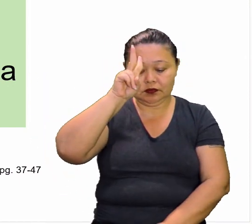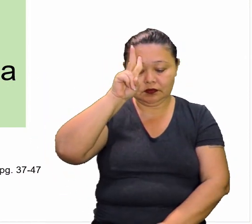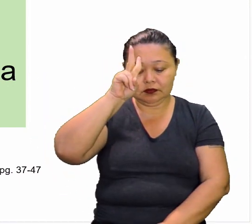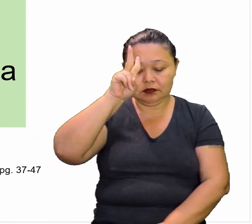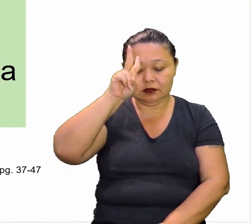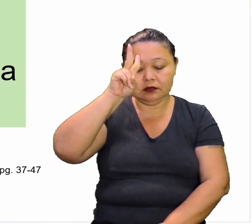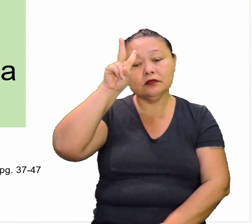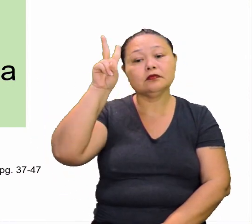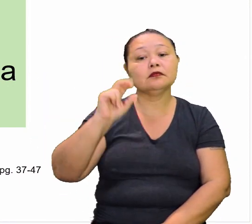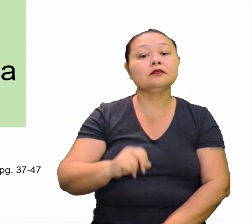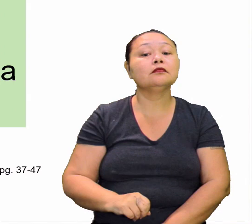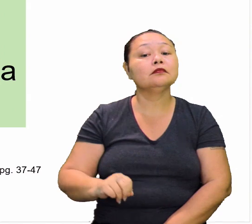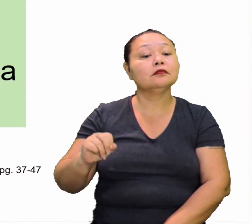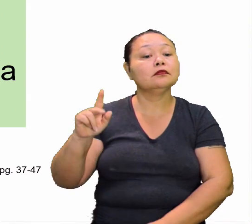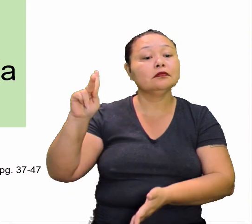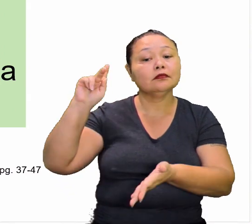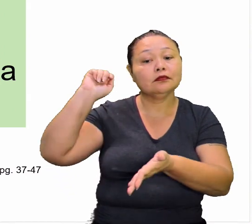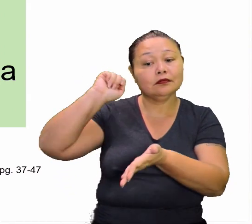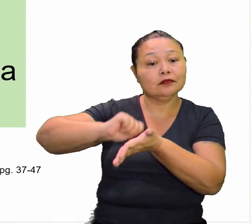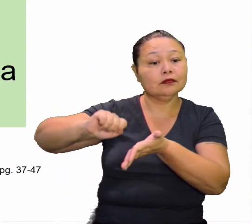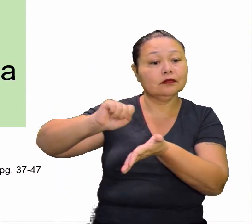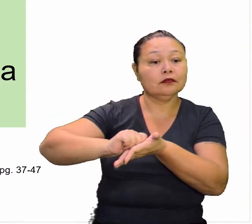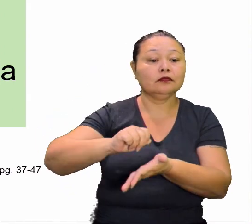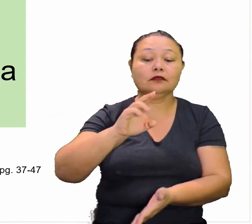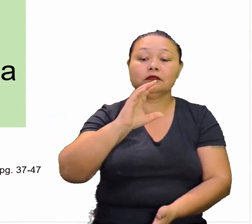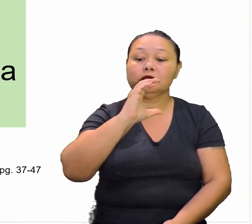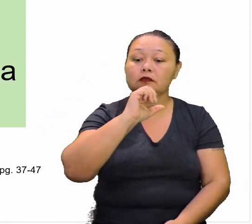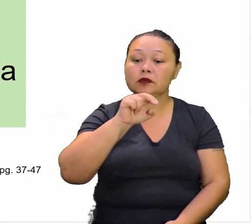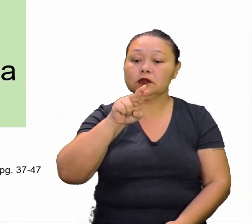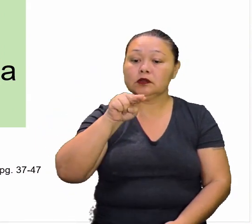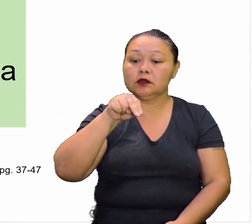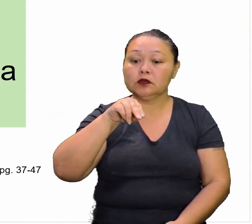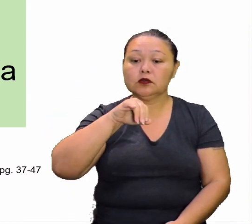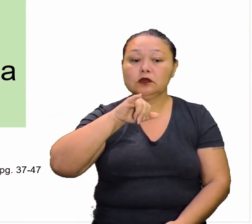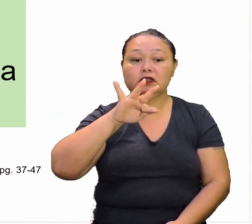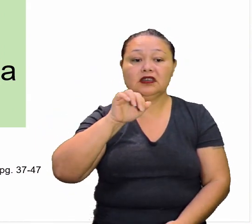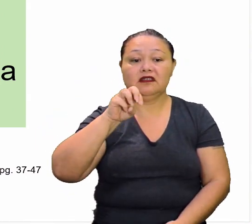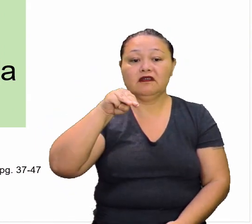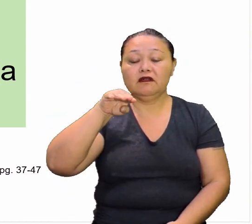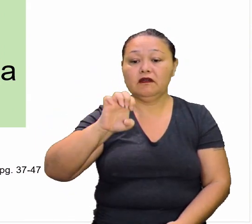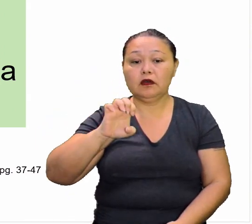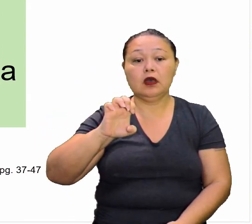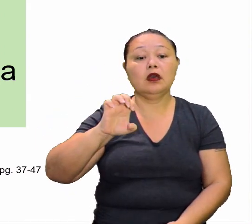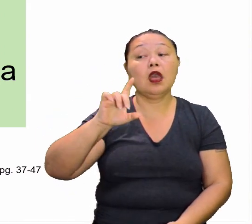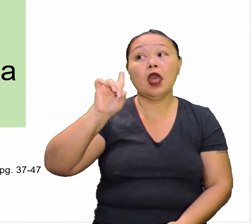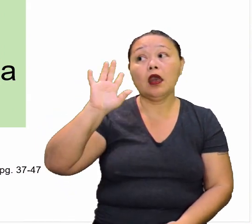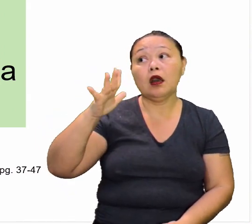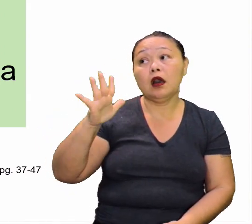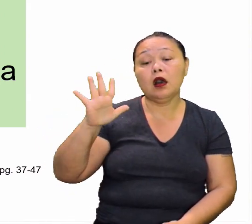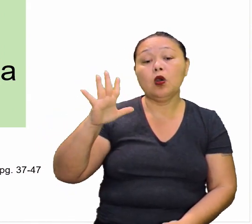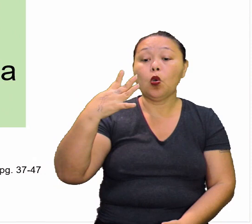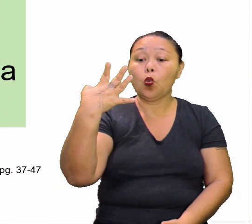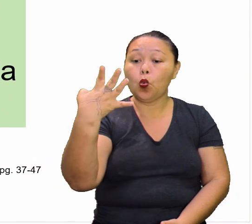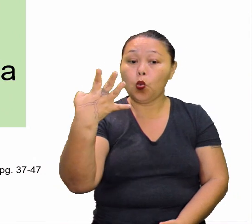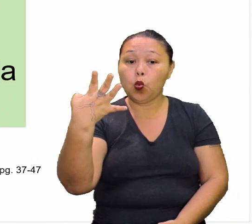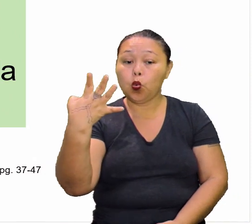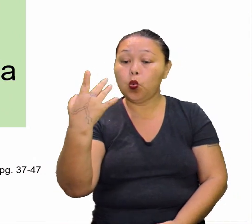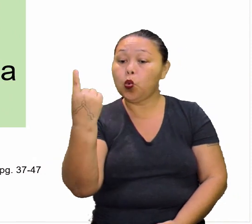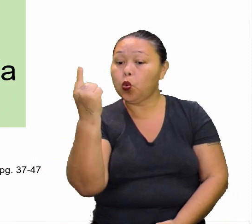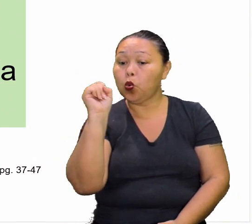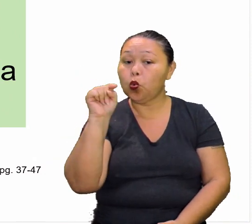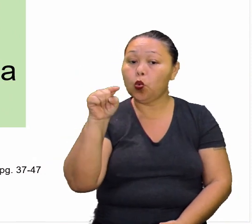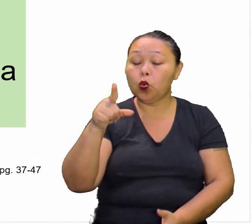história. A chamada escrita cuneiforme. E ela é de 4